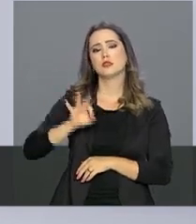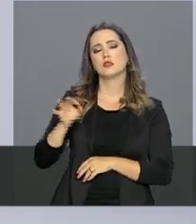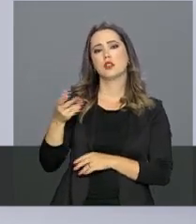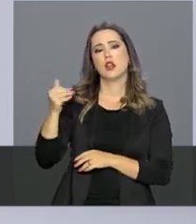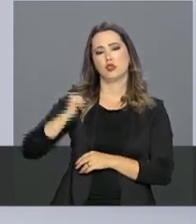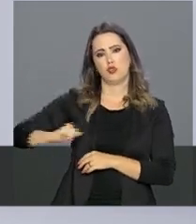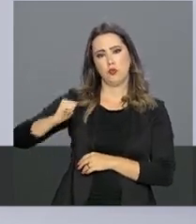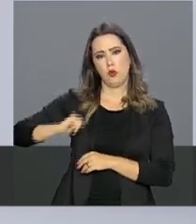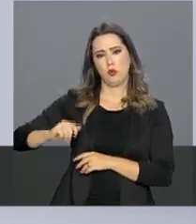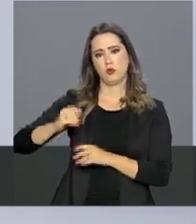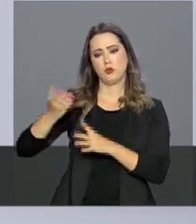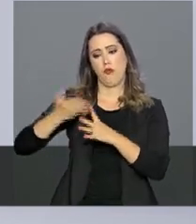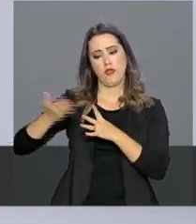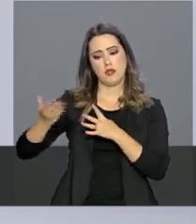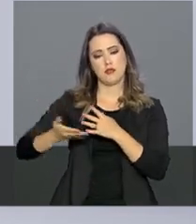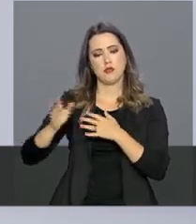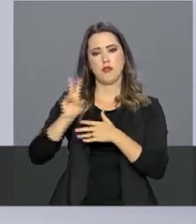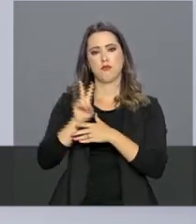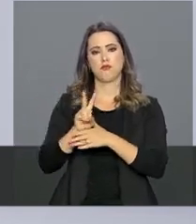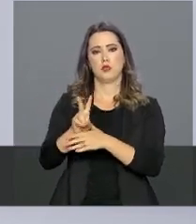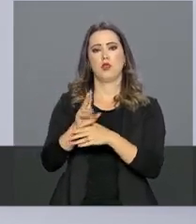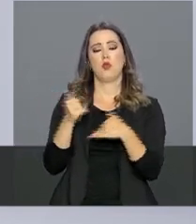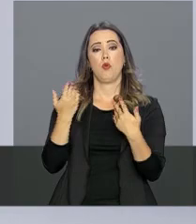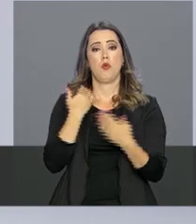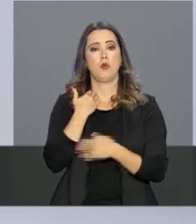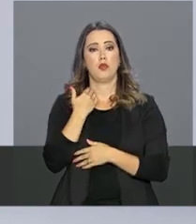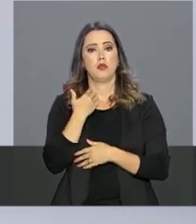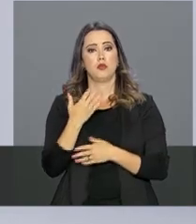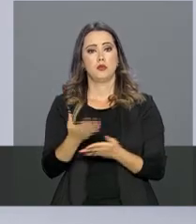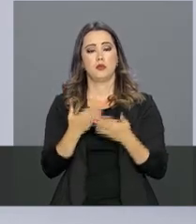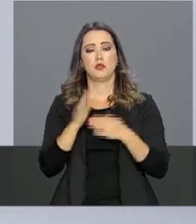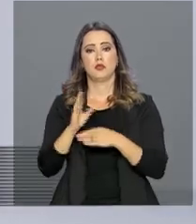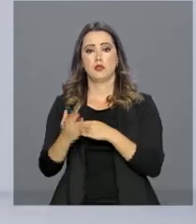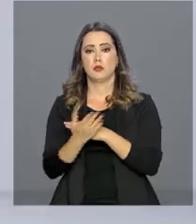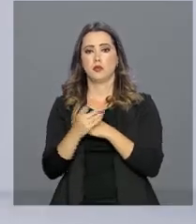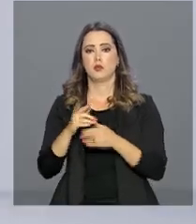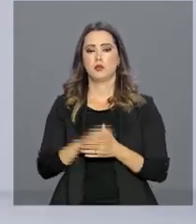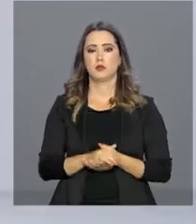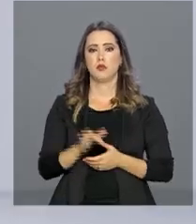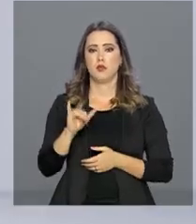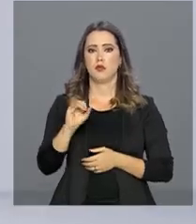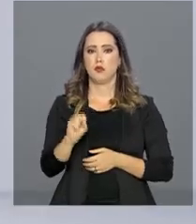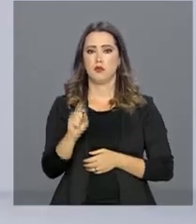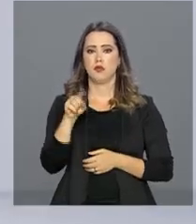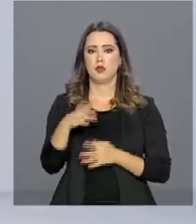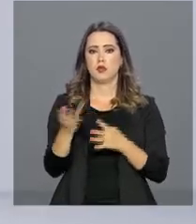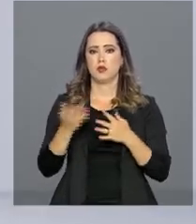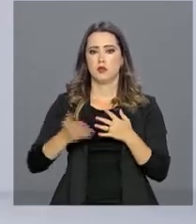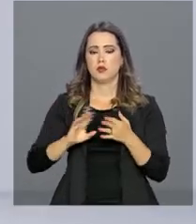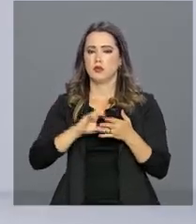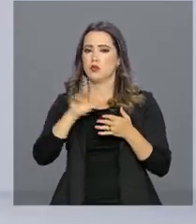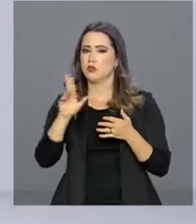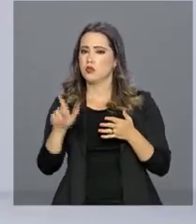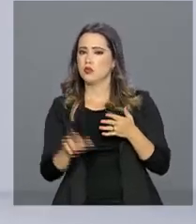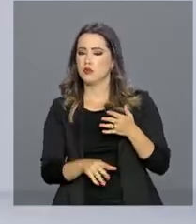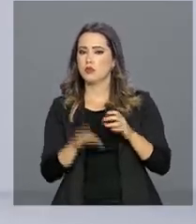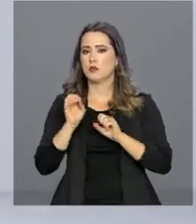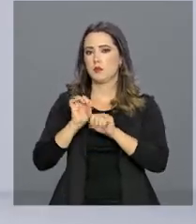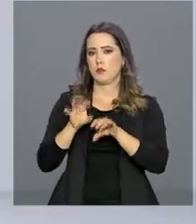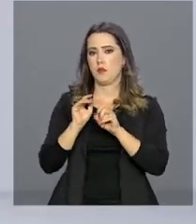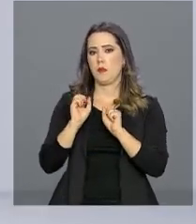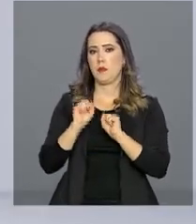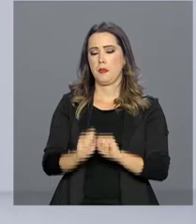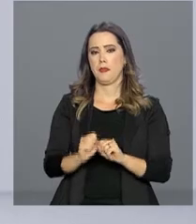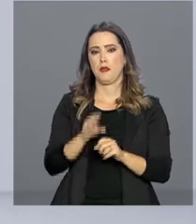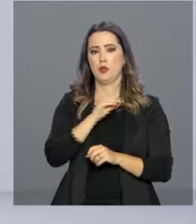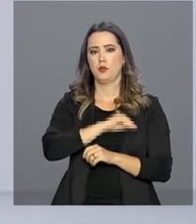ser financiada e os dados da agência bancária para receber o benefício. O FIES é dividido em diferentes modalidades e